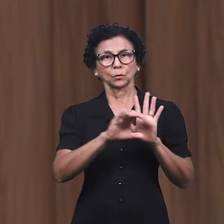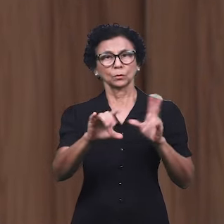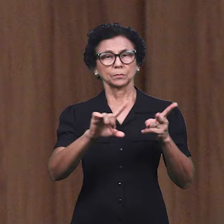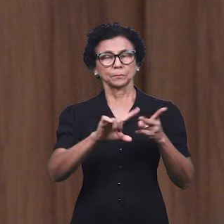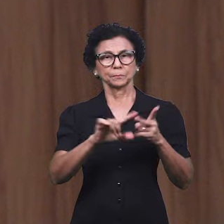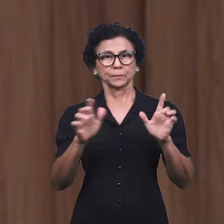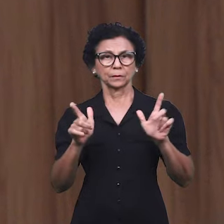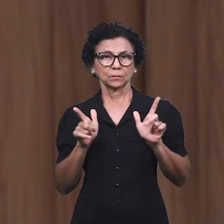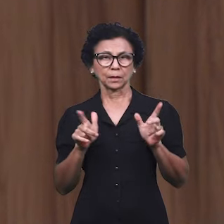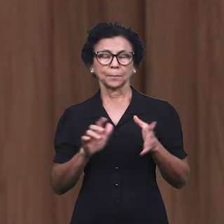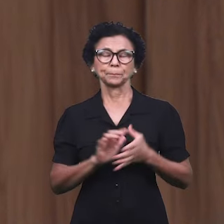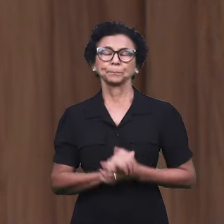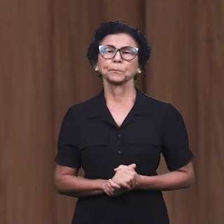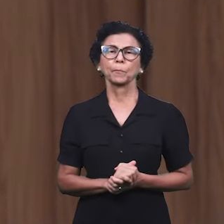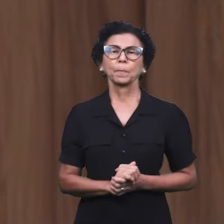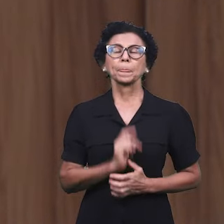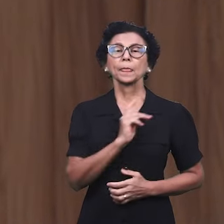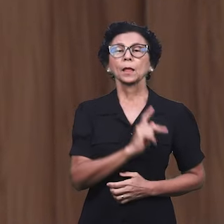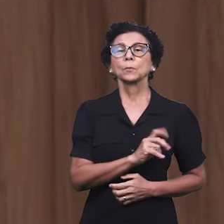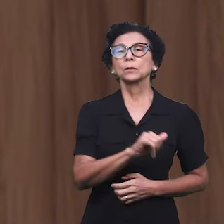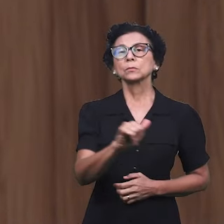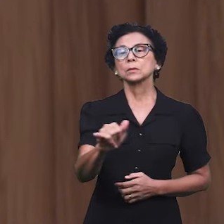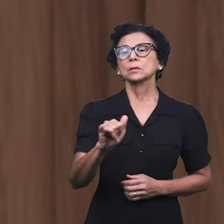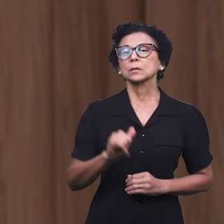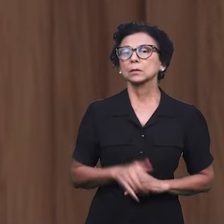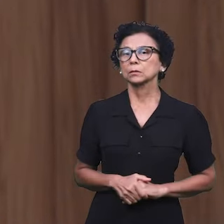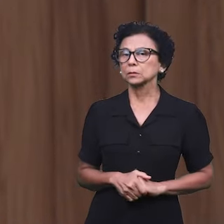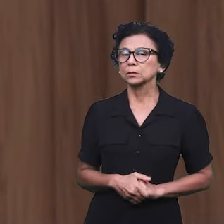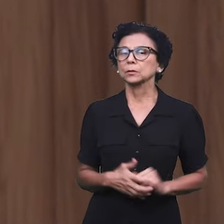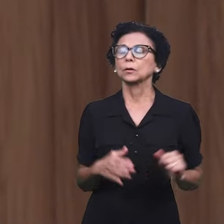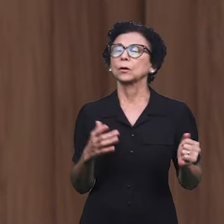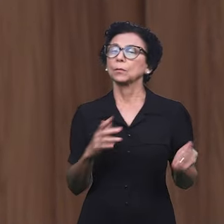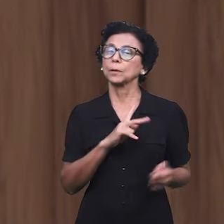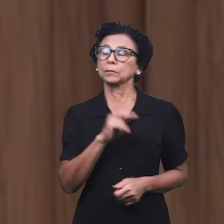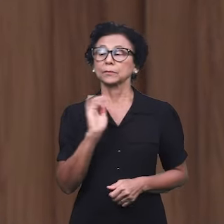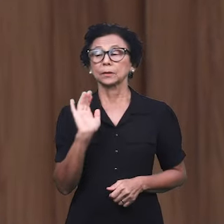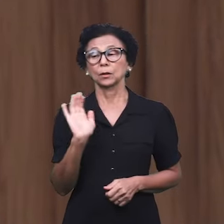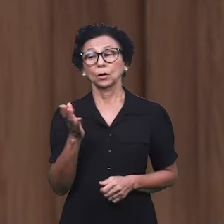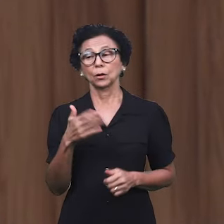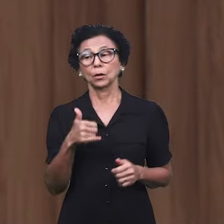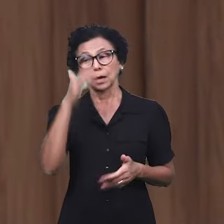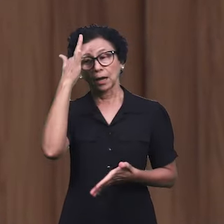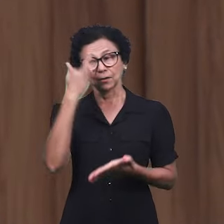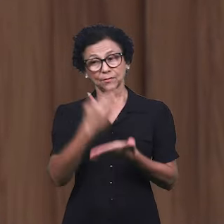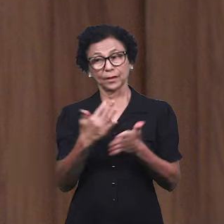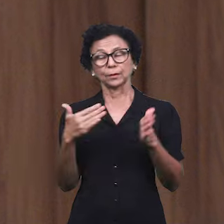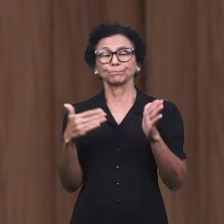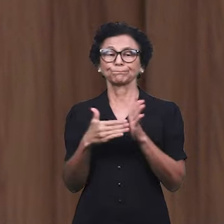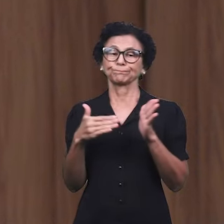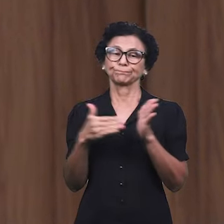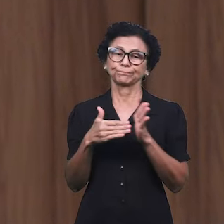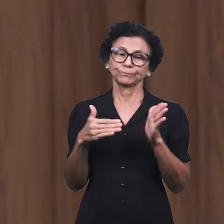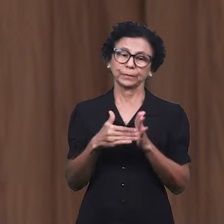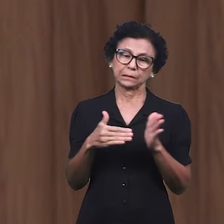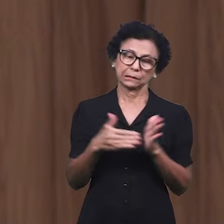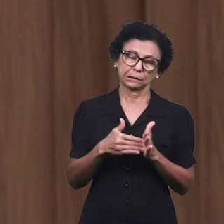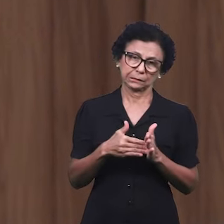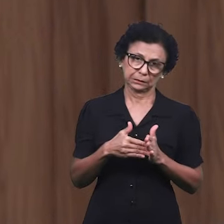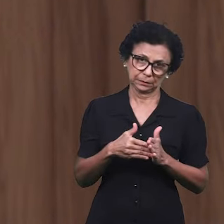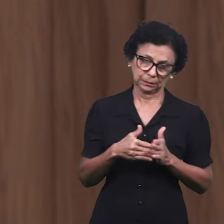Paulo vai dizer que existem interferências na fé, no dia a dia dessa